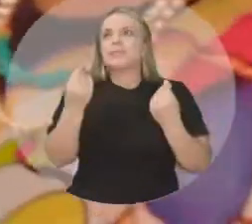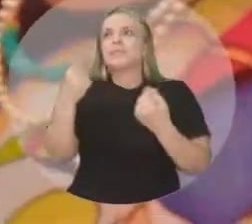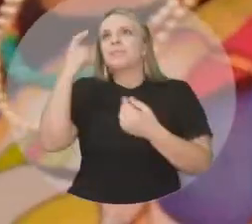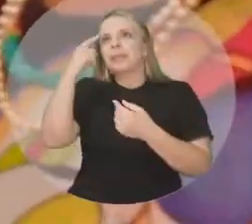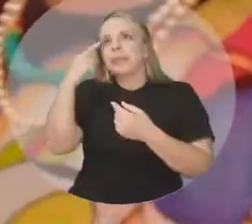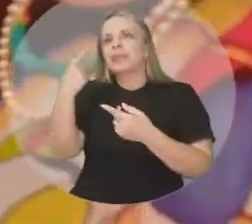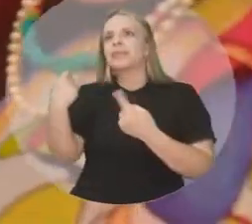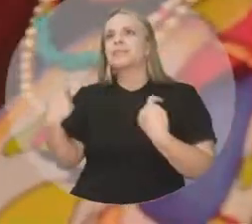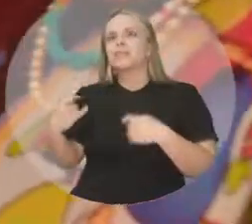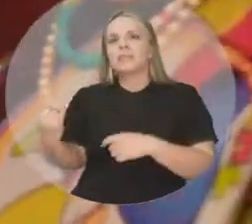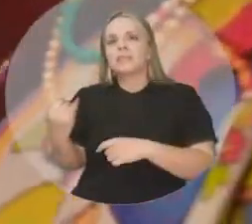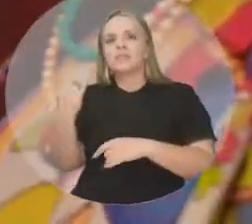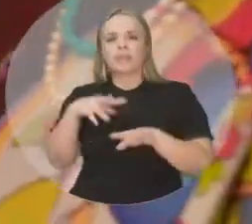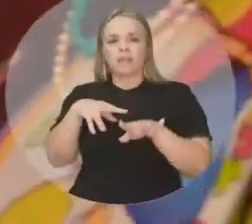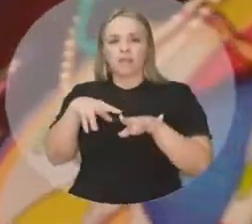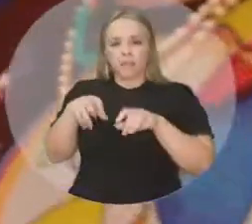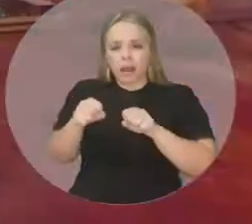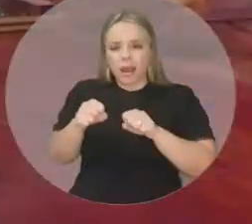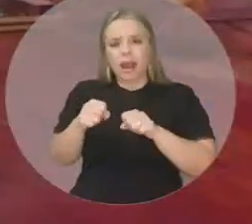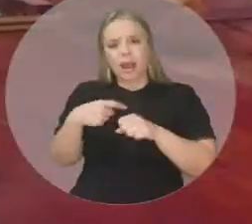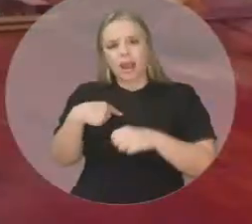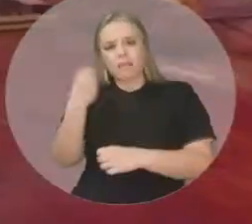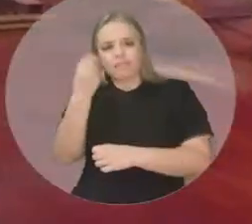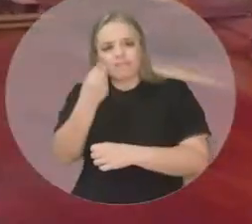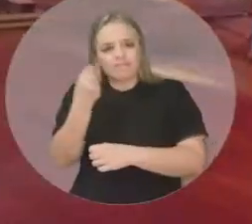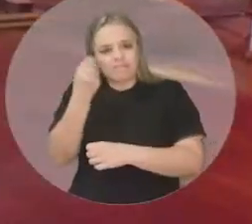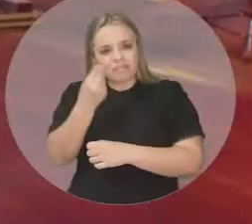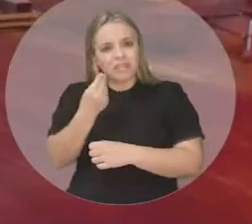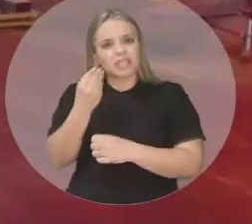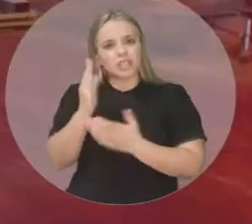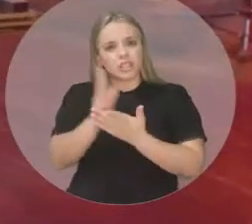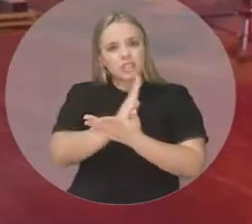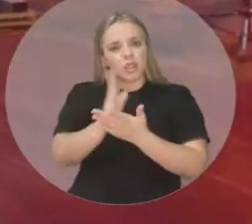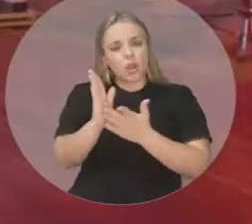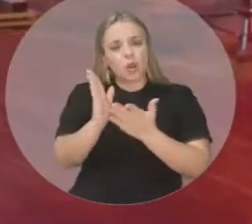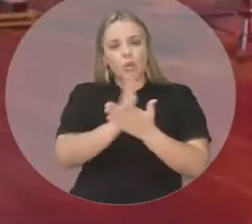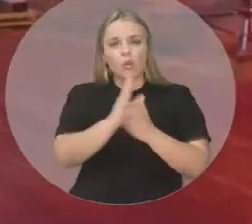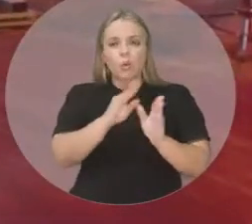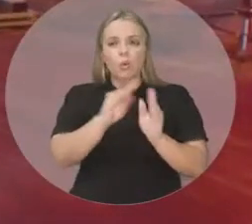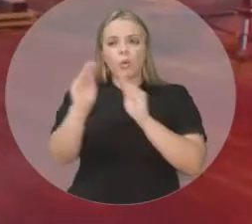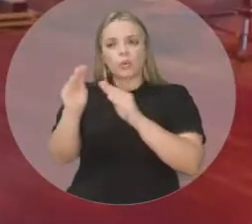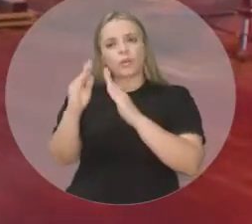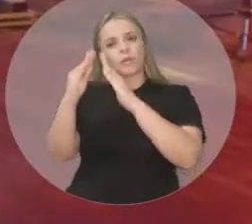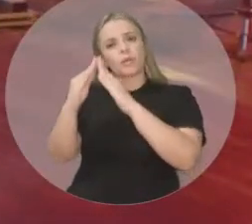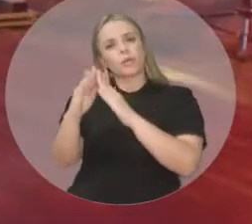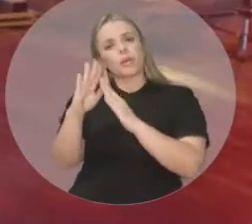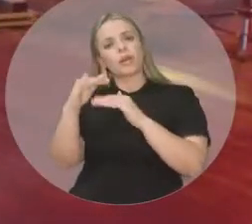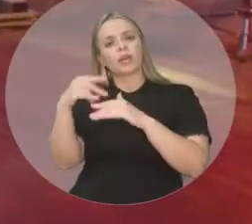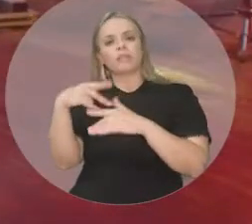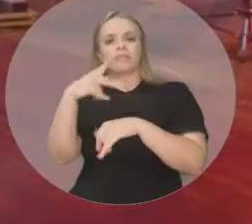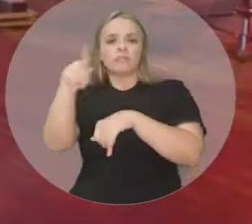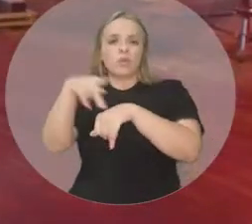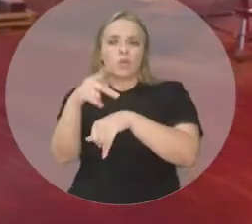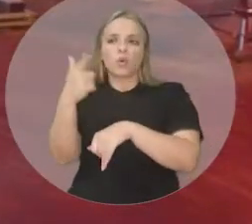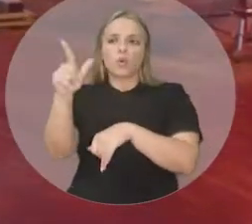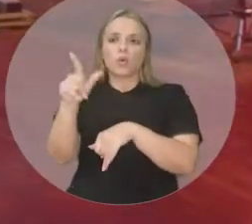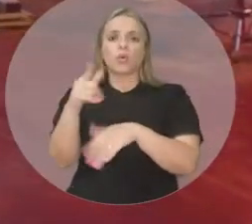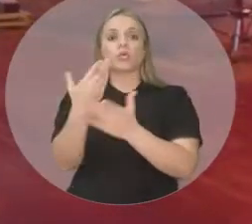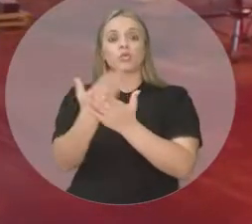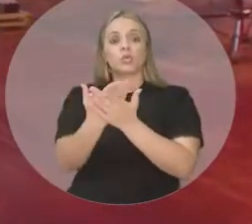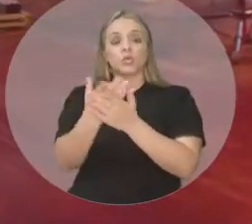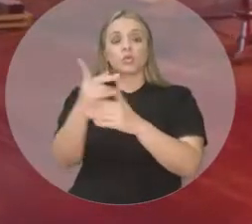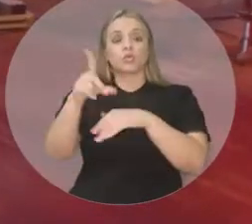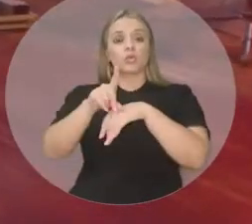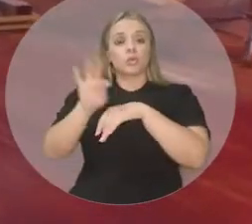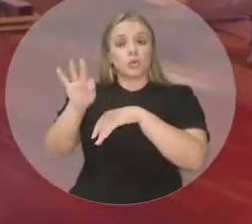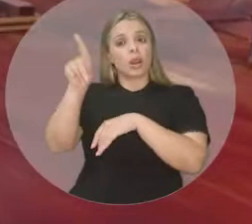né? Você vê a força do Mato Grosso, né? Da nossa cultura, e o Flor Ribeirinha abre esse espaço. Nós temos